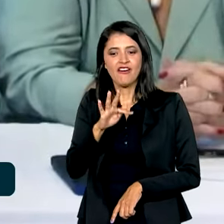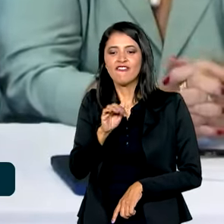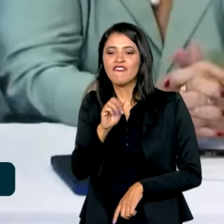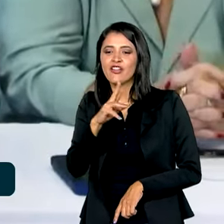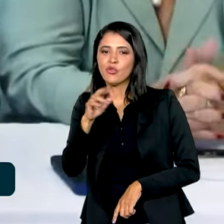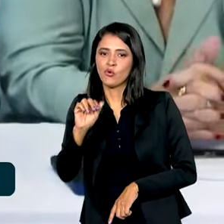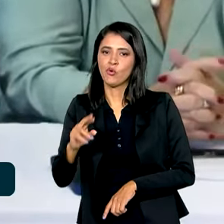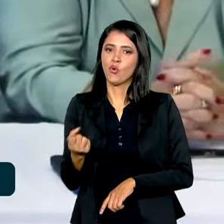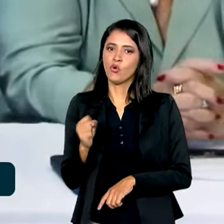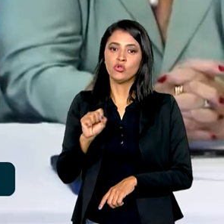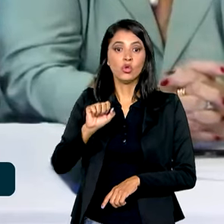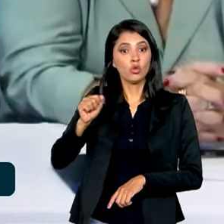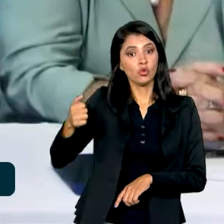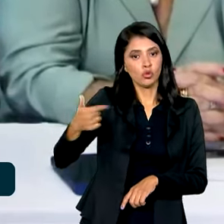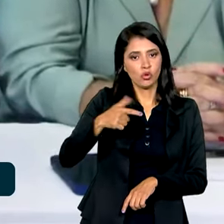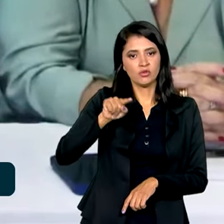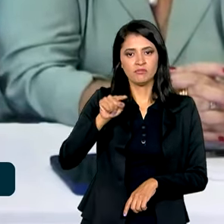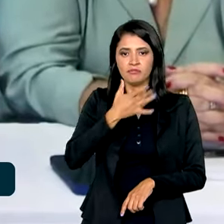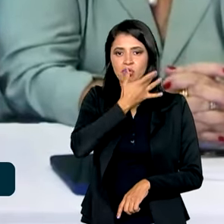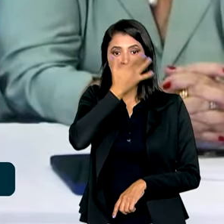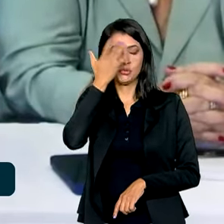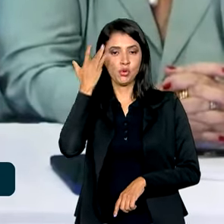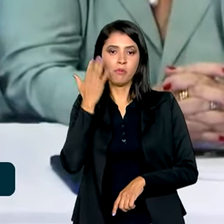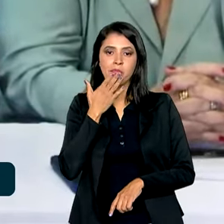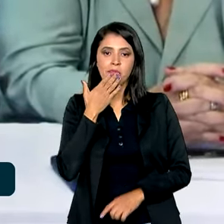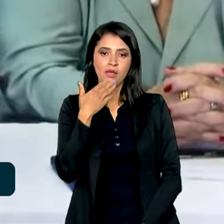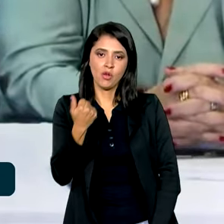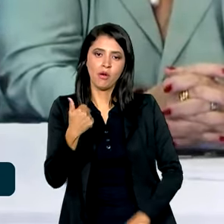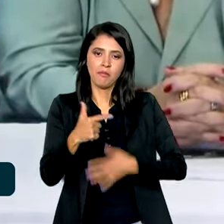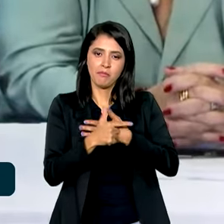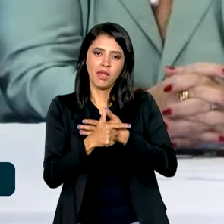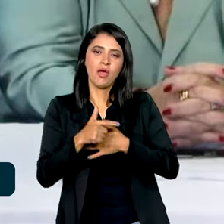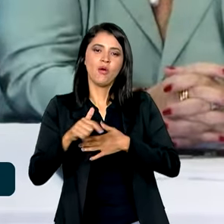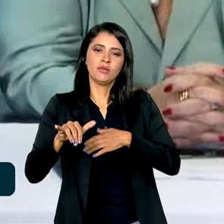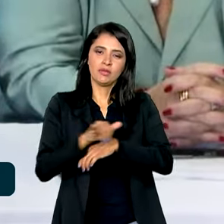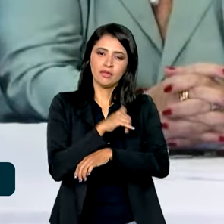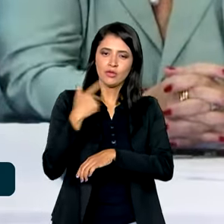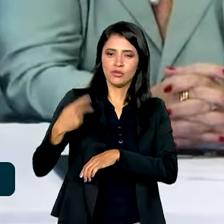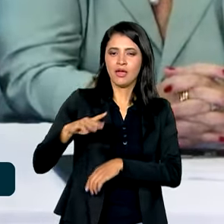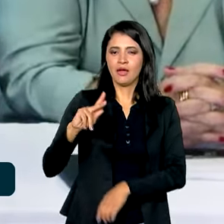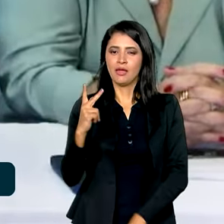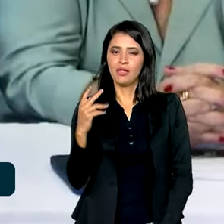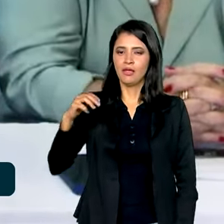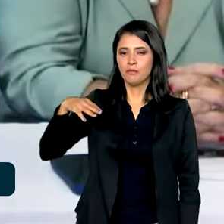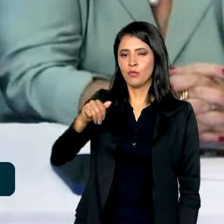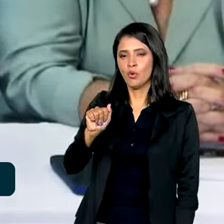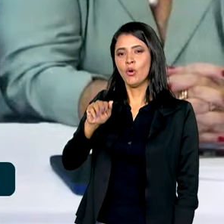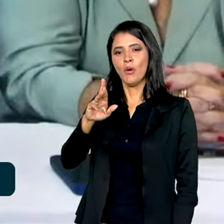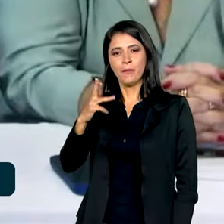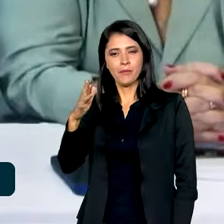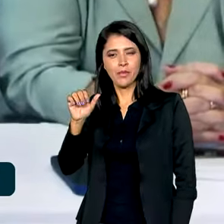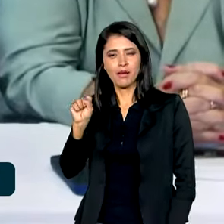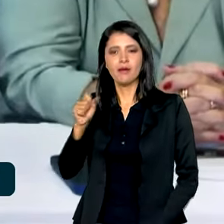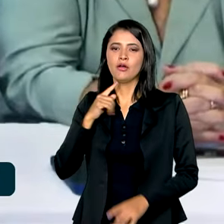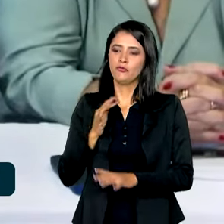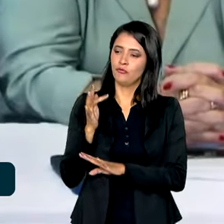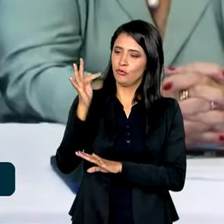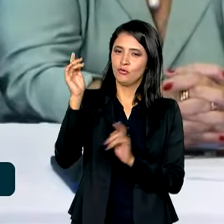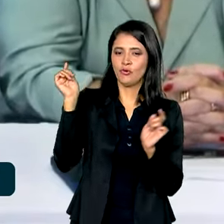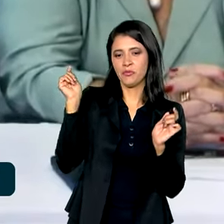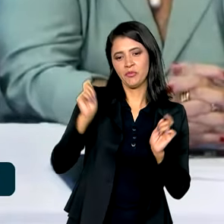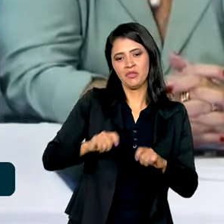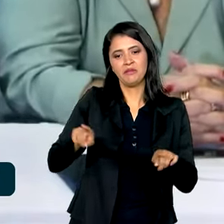pelo menos 12 mil pessoas. E pelo papel estratégico da Hemobras também, certamente no futuro a gente poderá